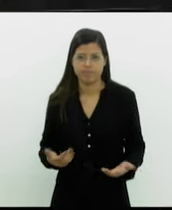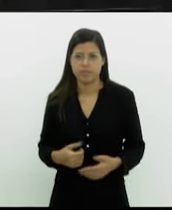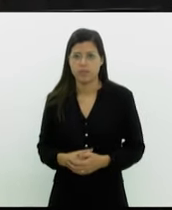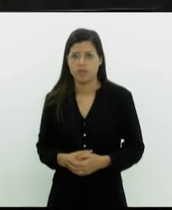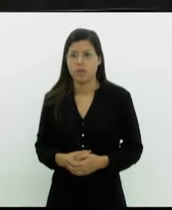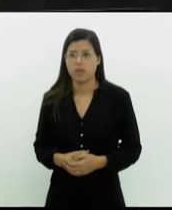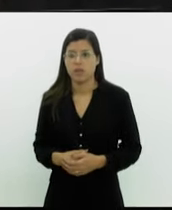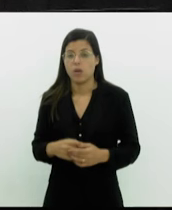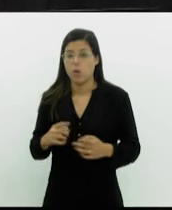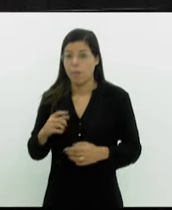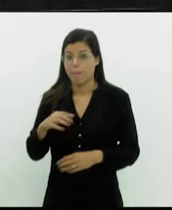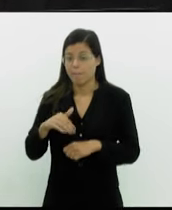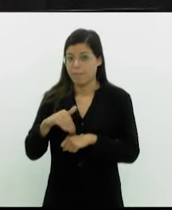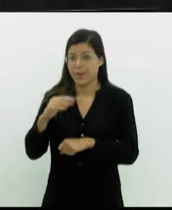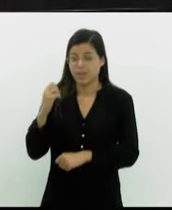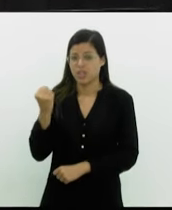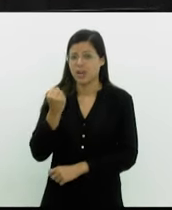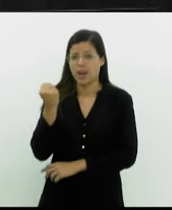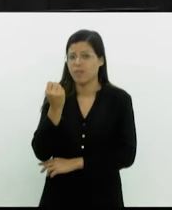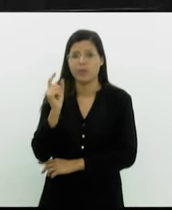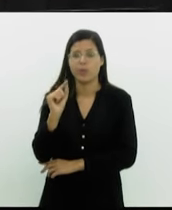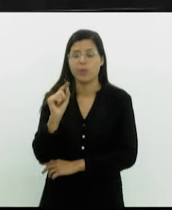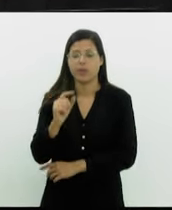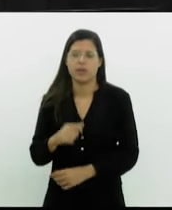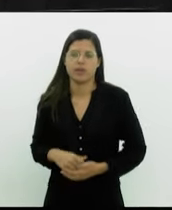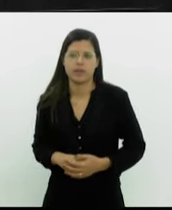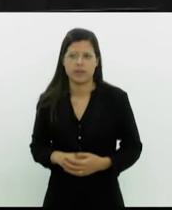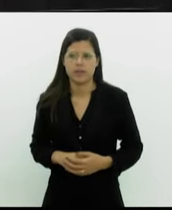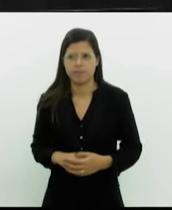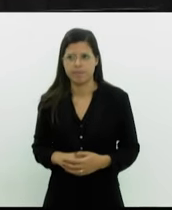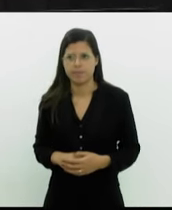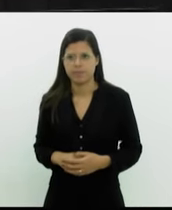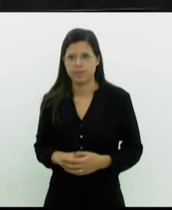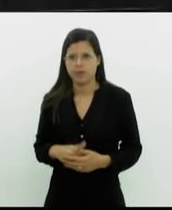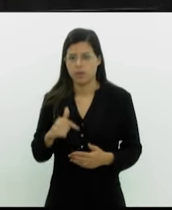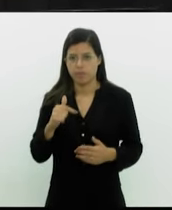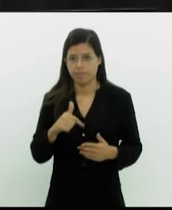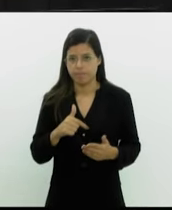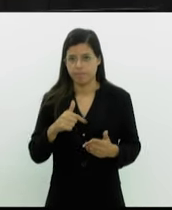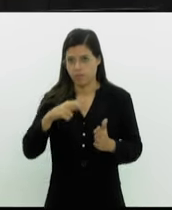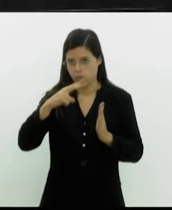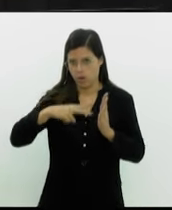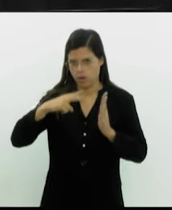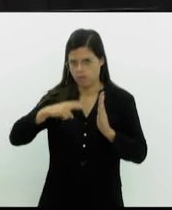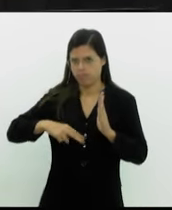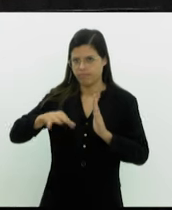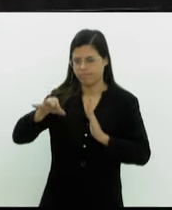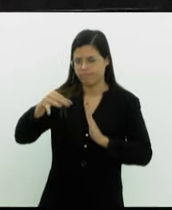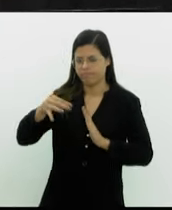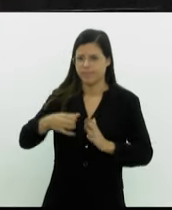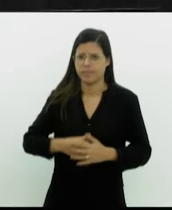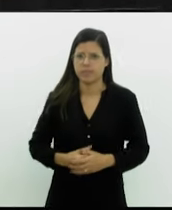mais grave vem no que eu vou aqui ler.